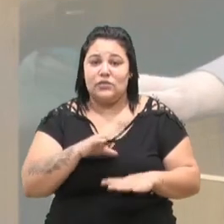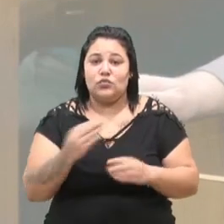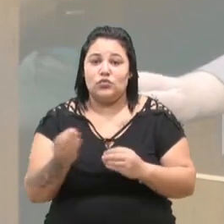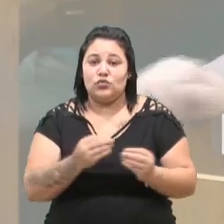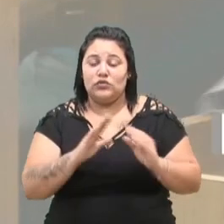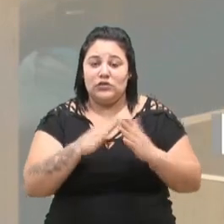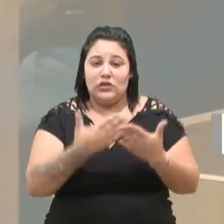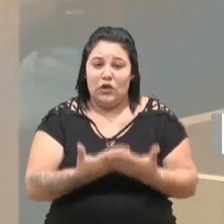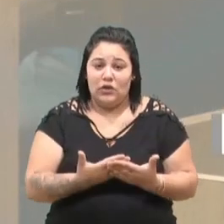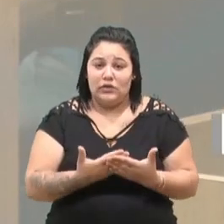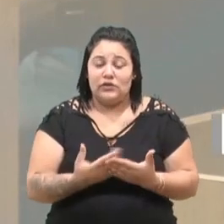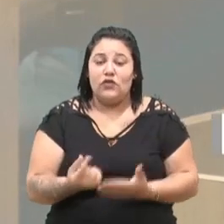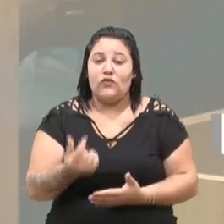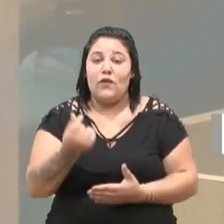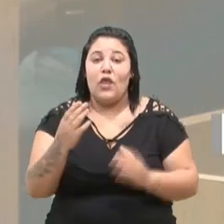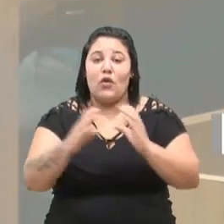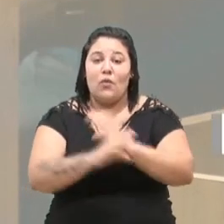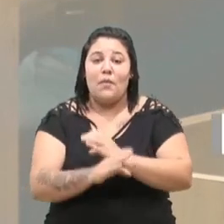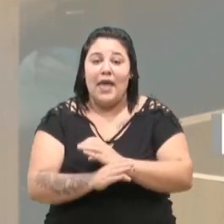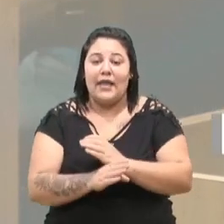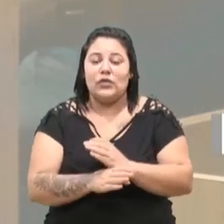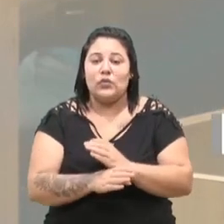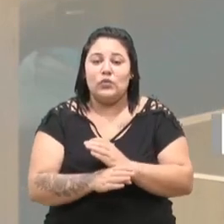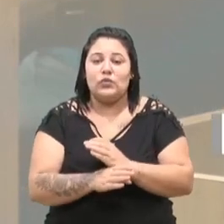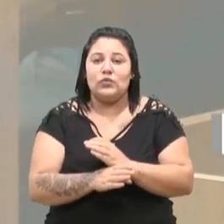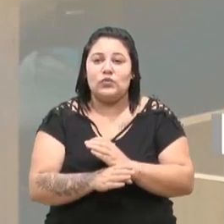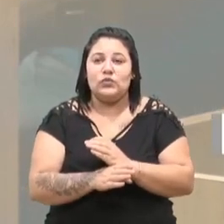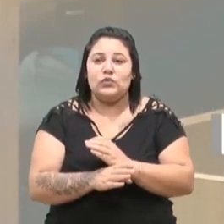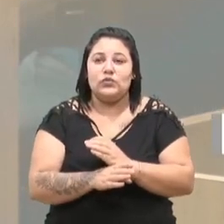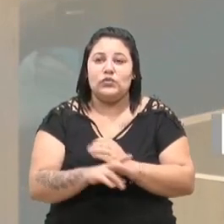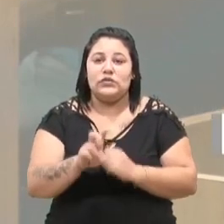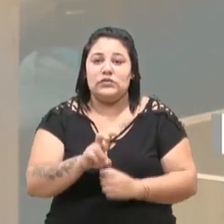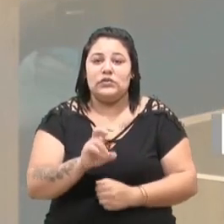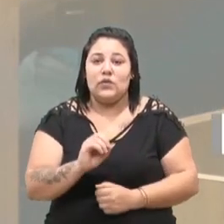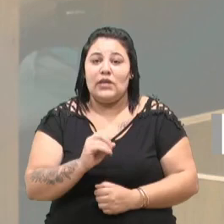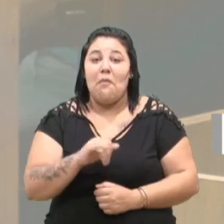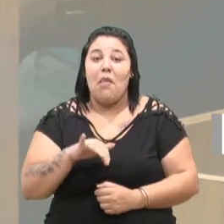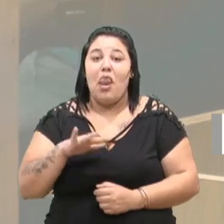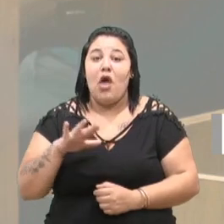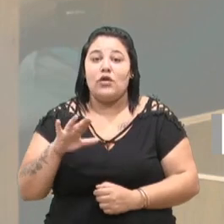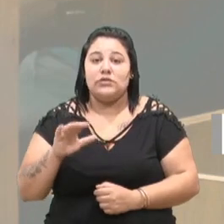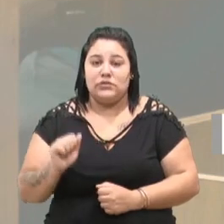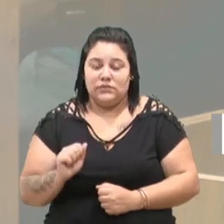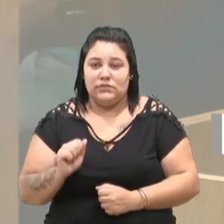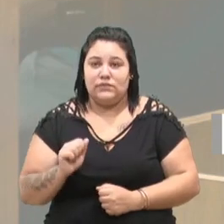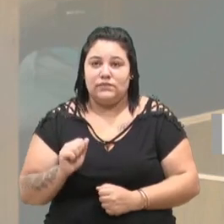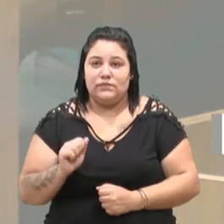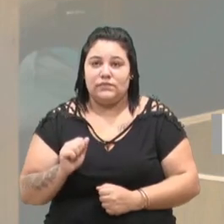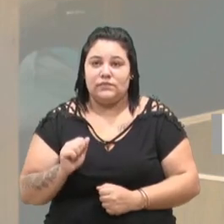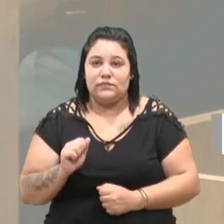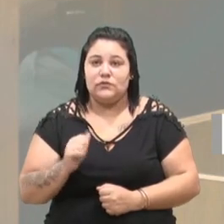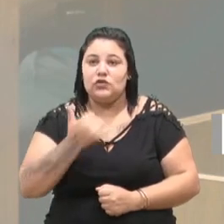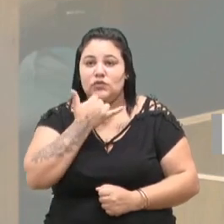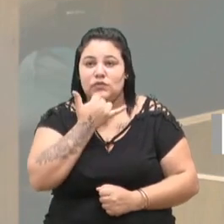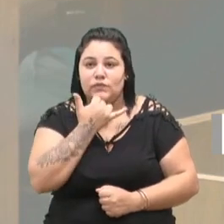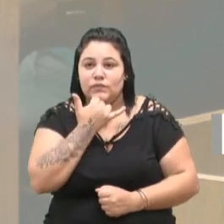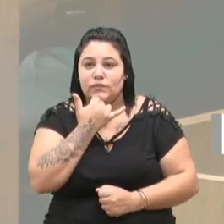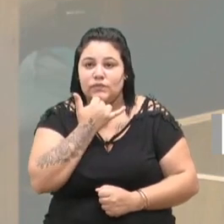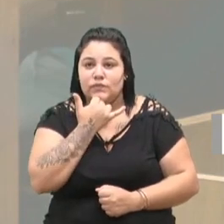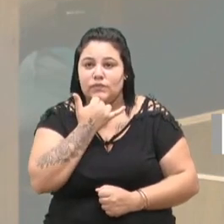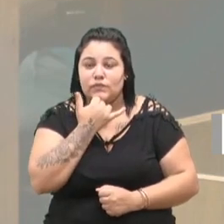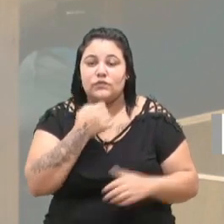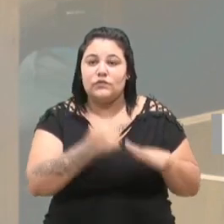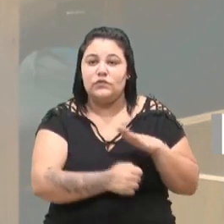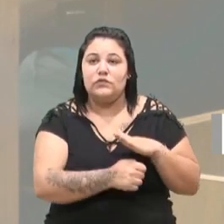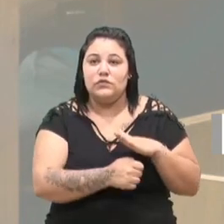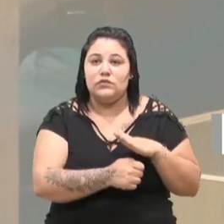total, senhores, chega a 50 milhões... Não, esse é o valor dos